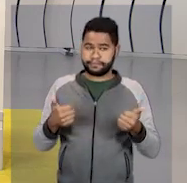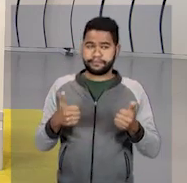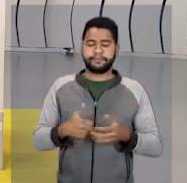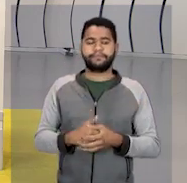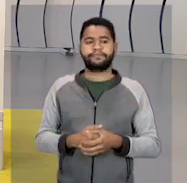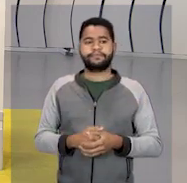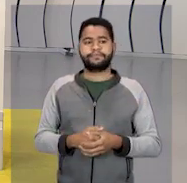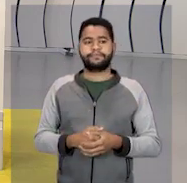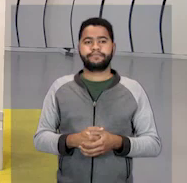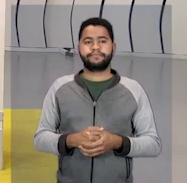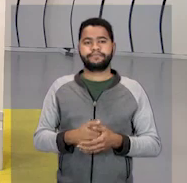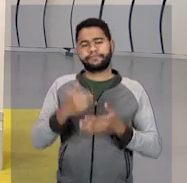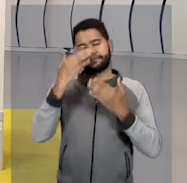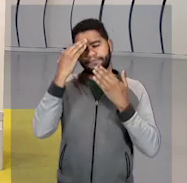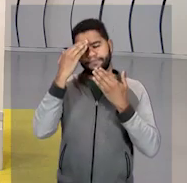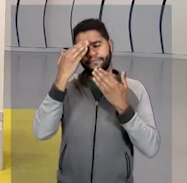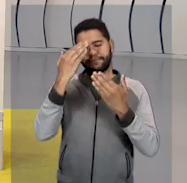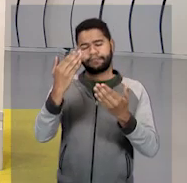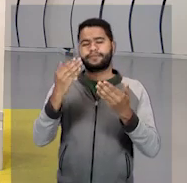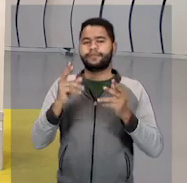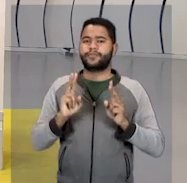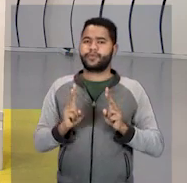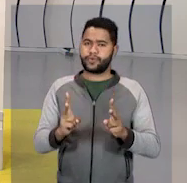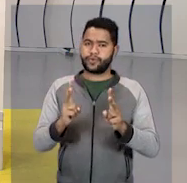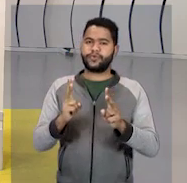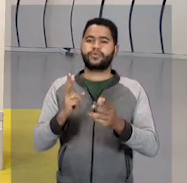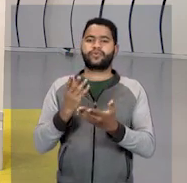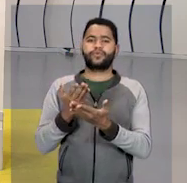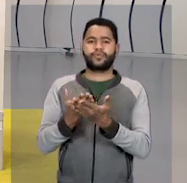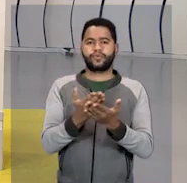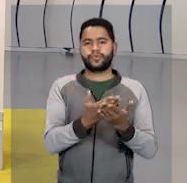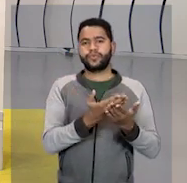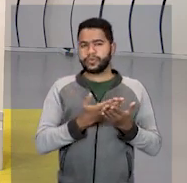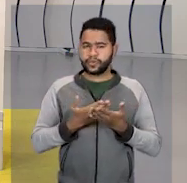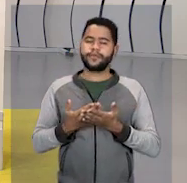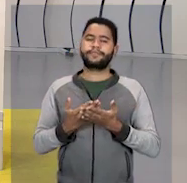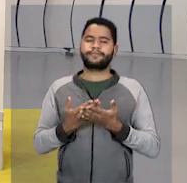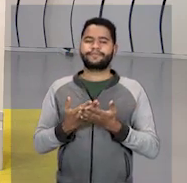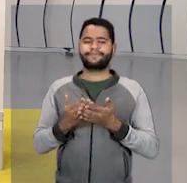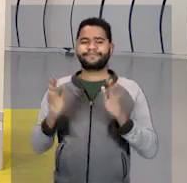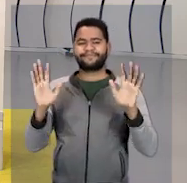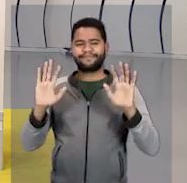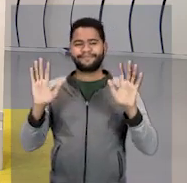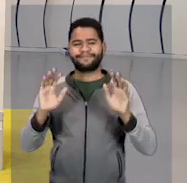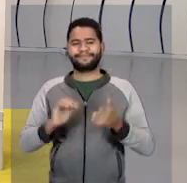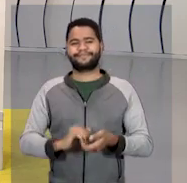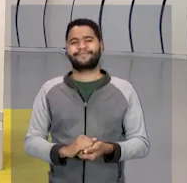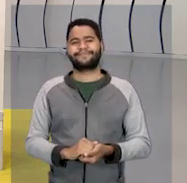muito obrigado, continue os seus estudos e nos vemos na próxima aula.